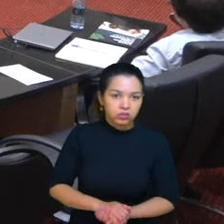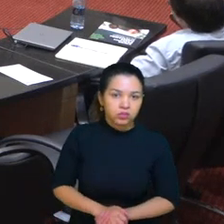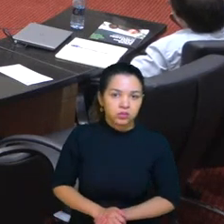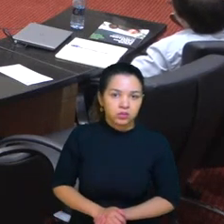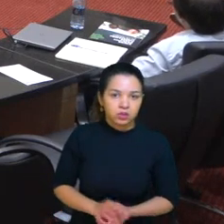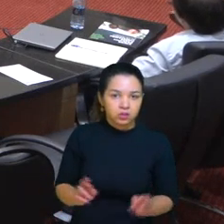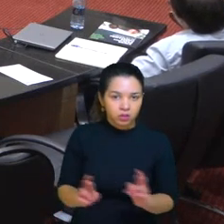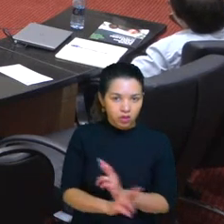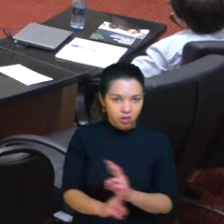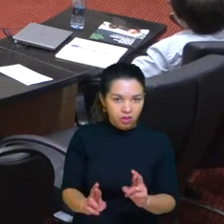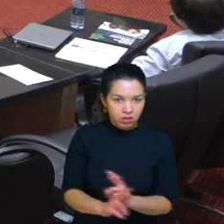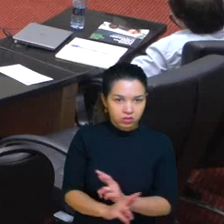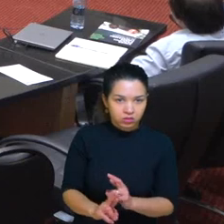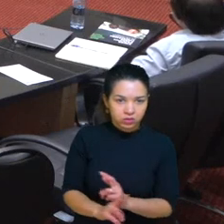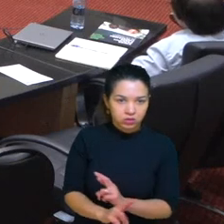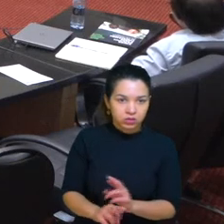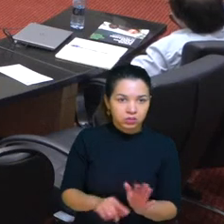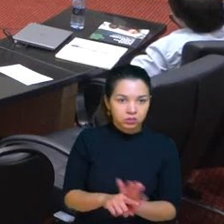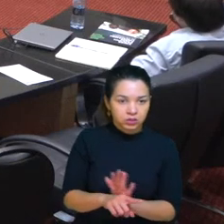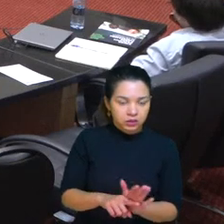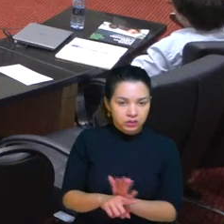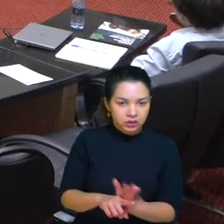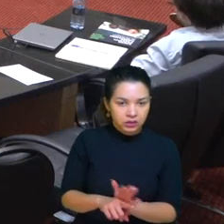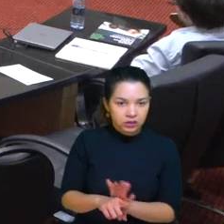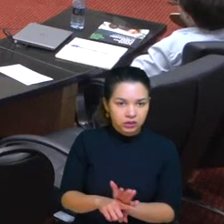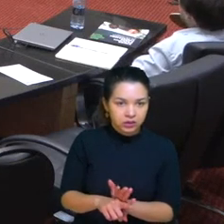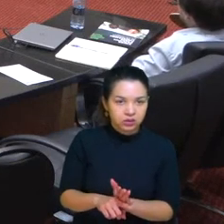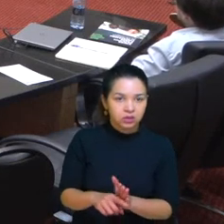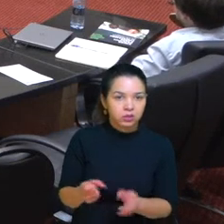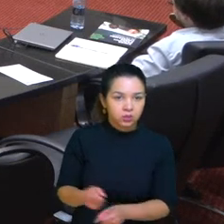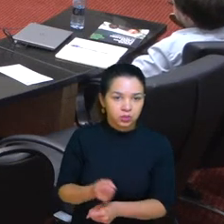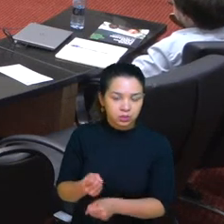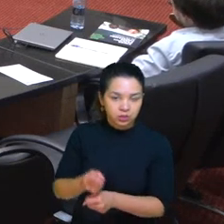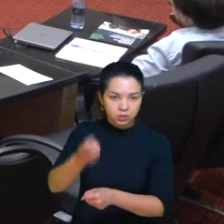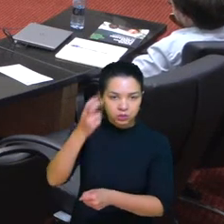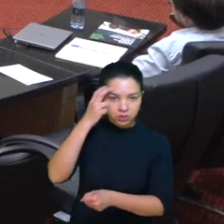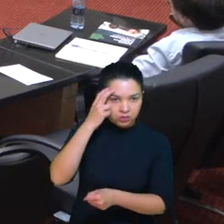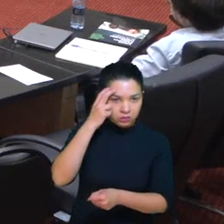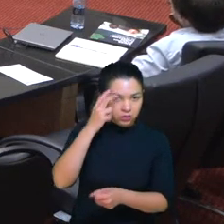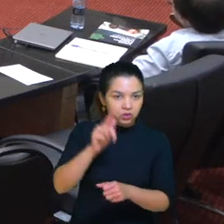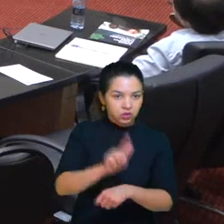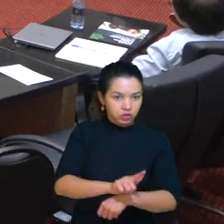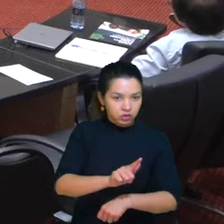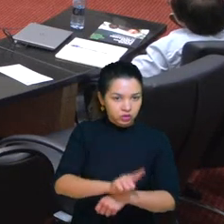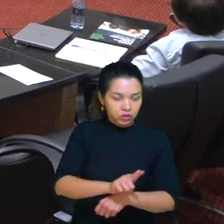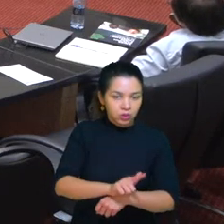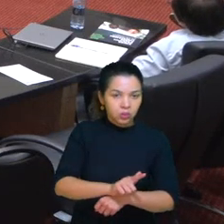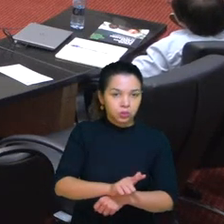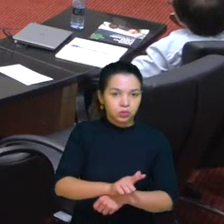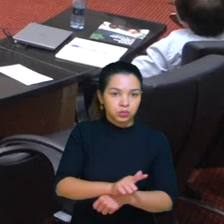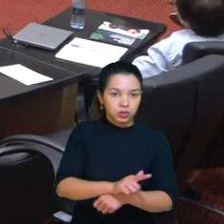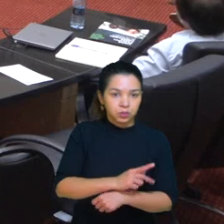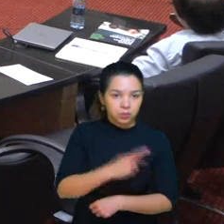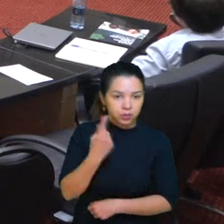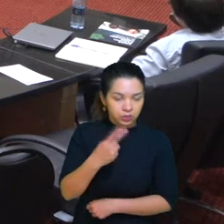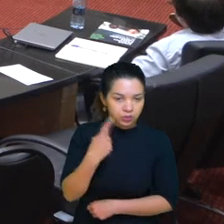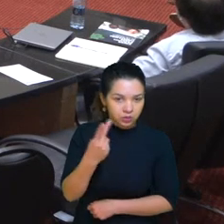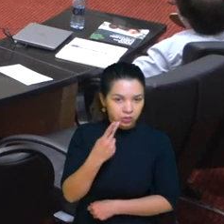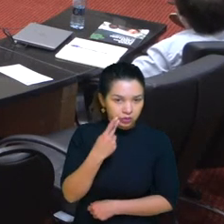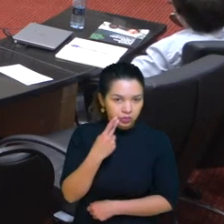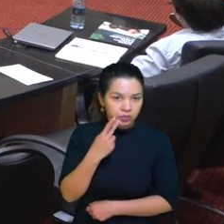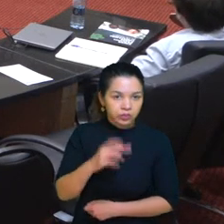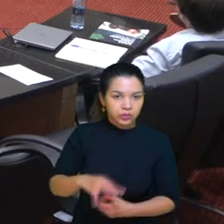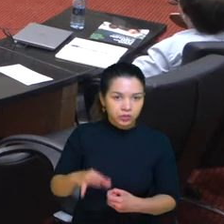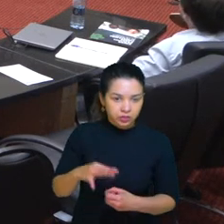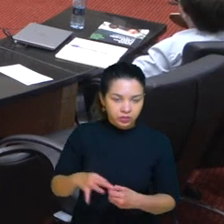relação entre pesquisa construção do conhecimento gestão da política ela se dá com as entidades